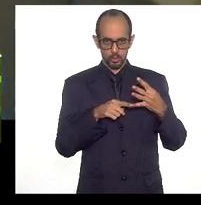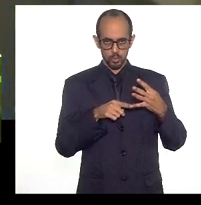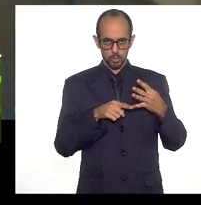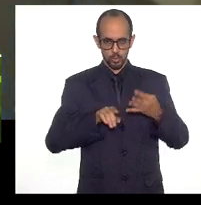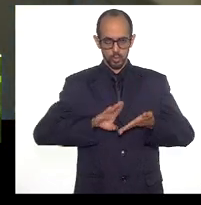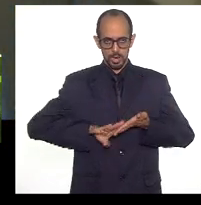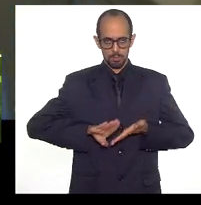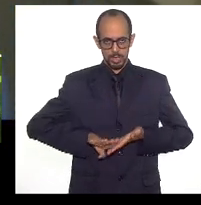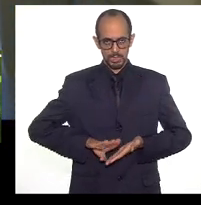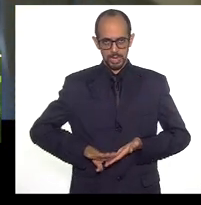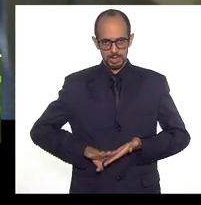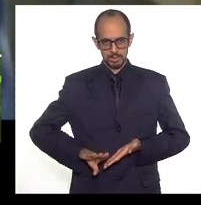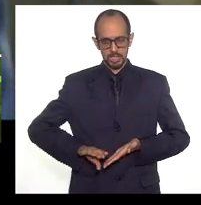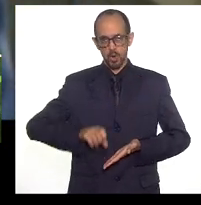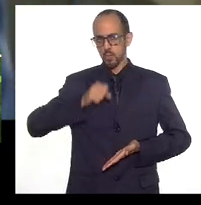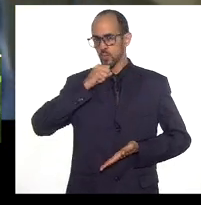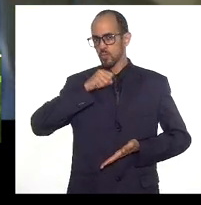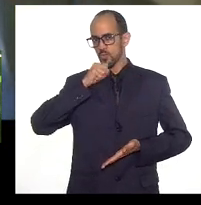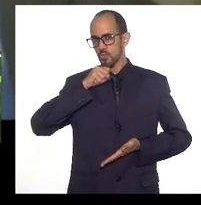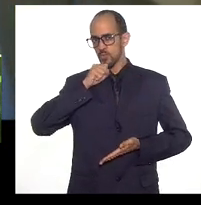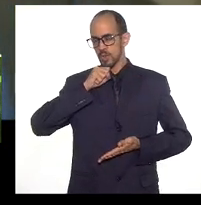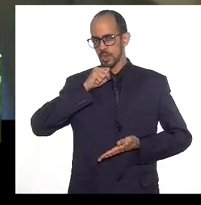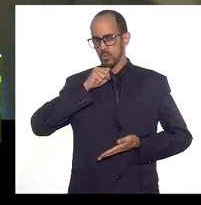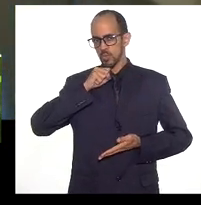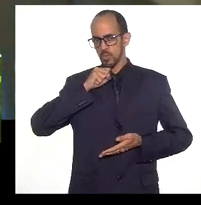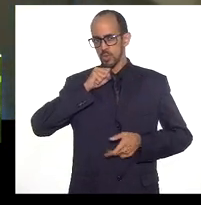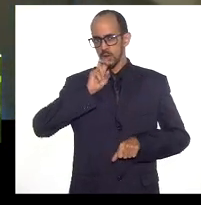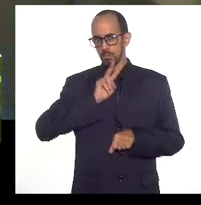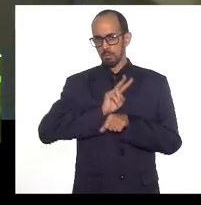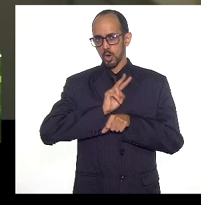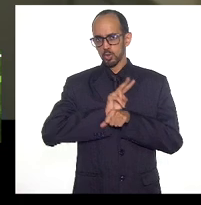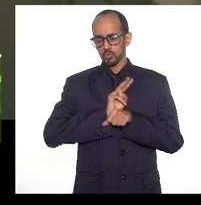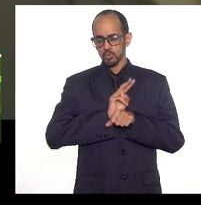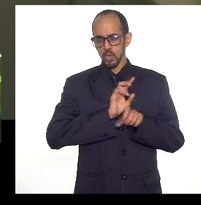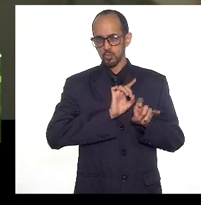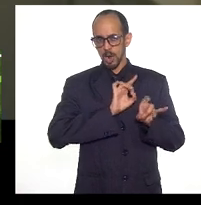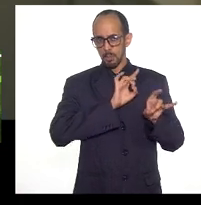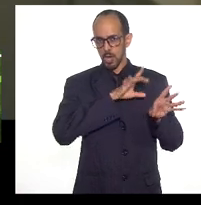depreciação e provisão de abandono,